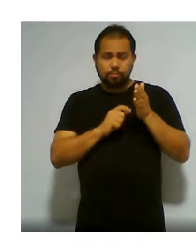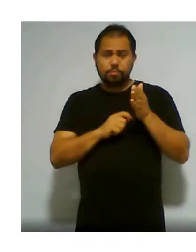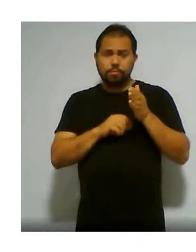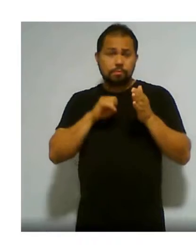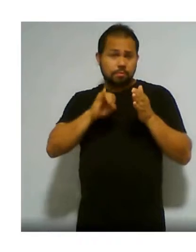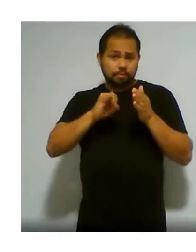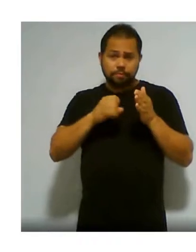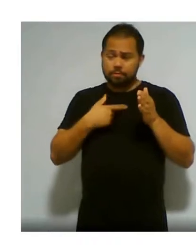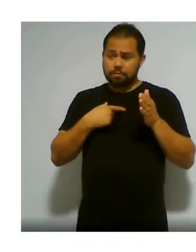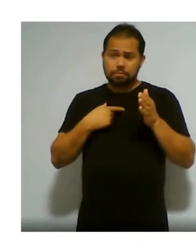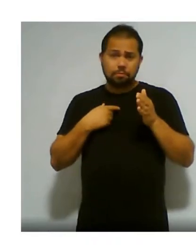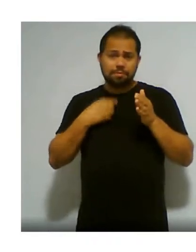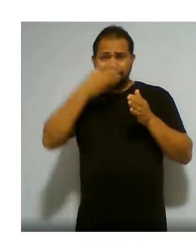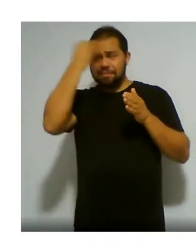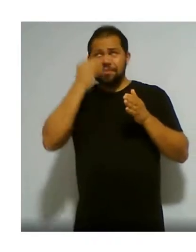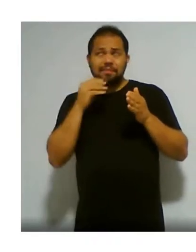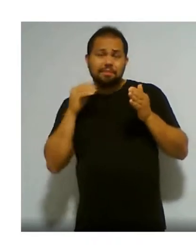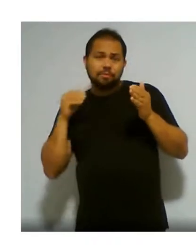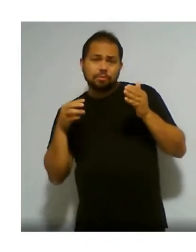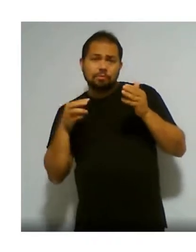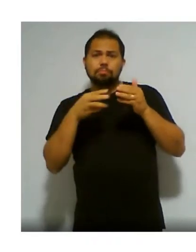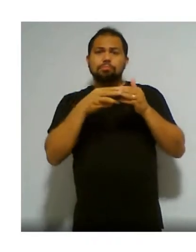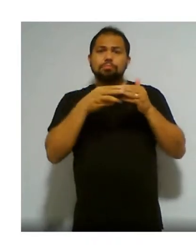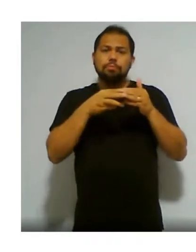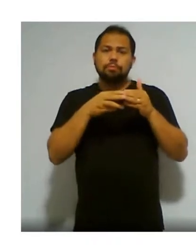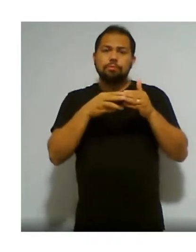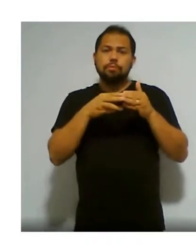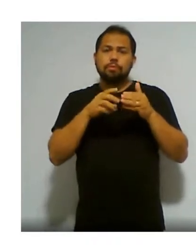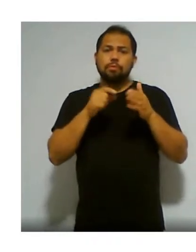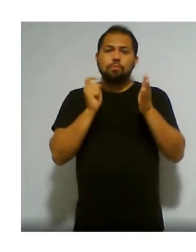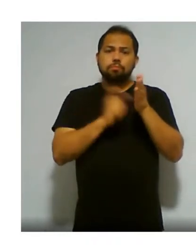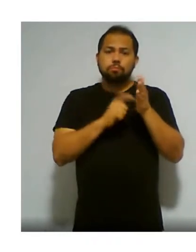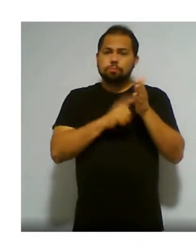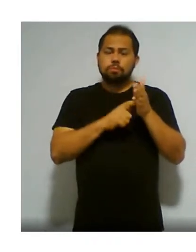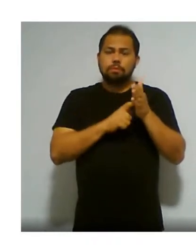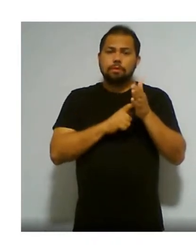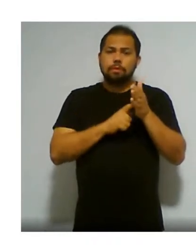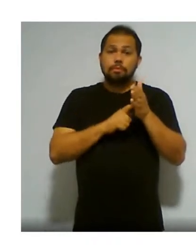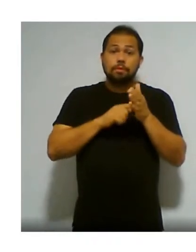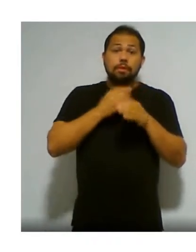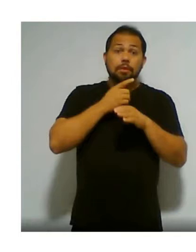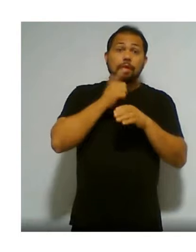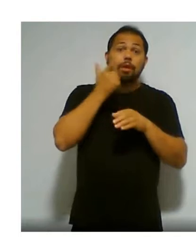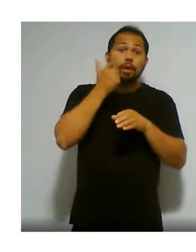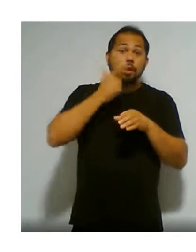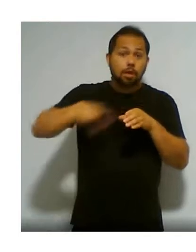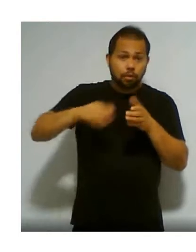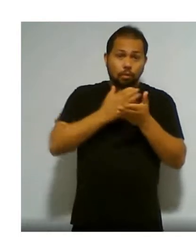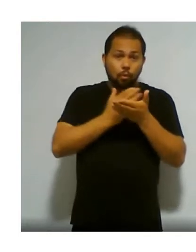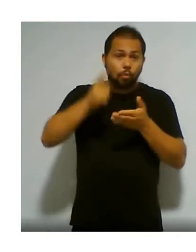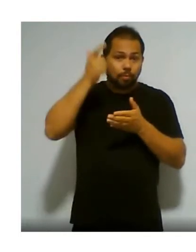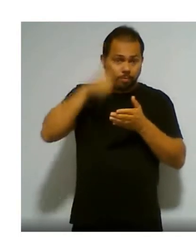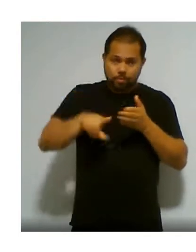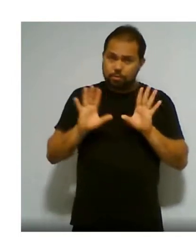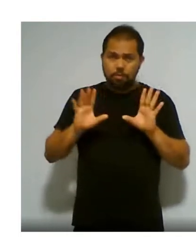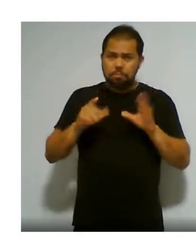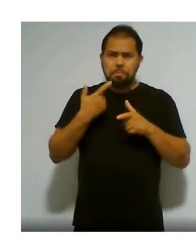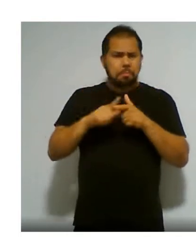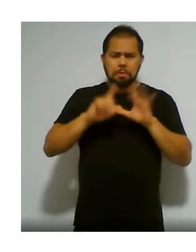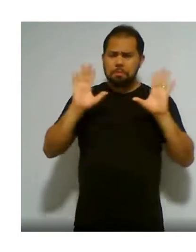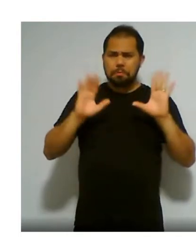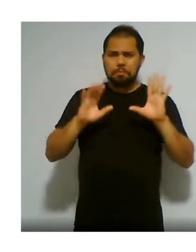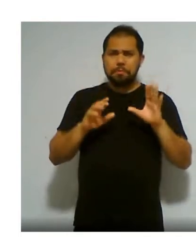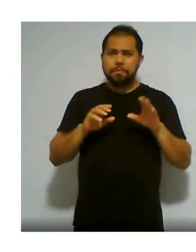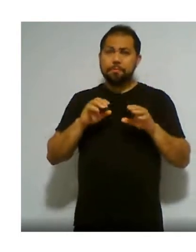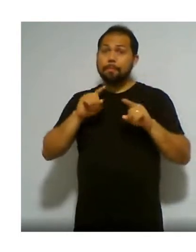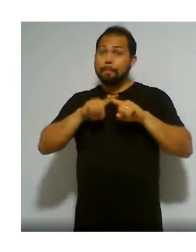reset do seu gabinete aqui, nesse local, não tem problema nenhum. Contanto que o botão de power esteja conectado aqui. Você vai ligar, o